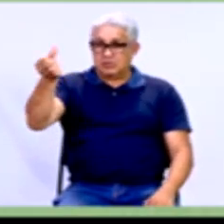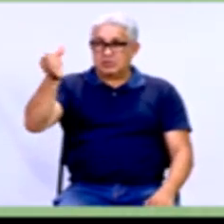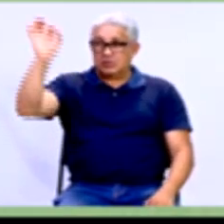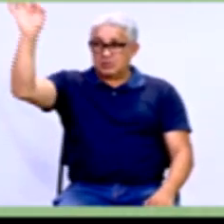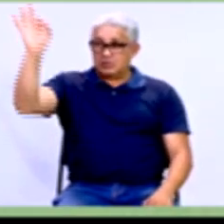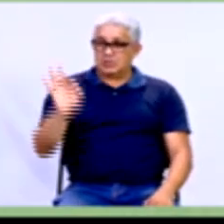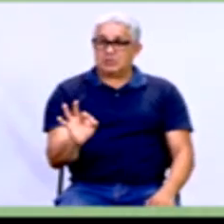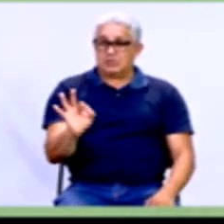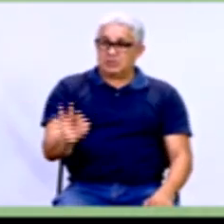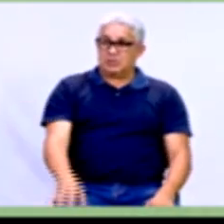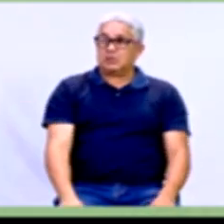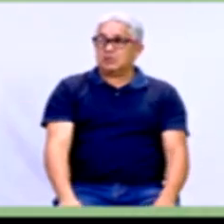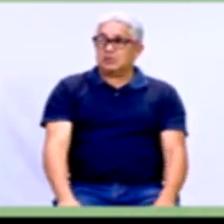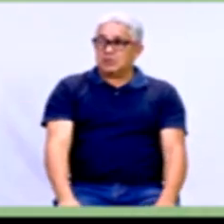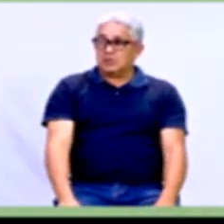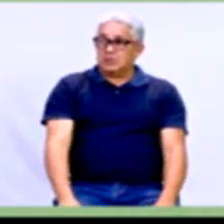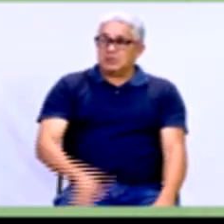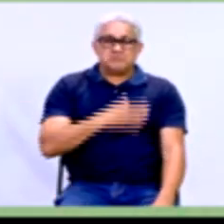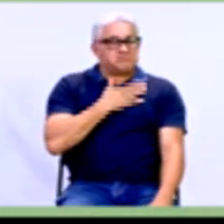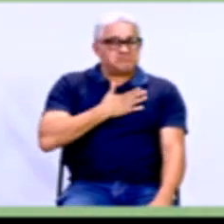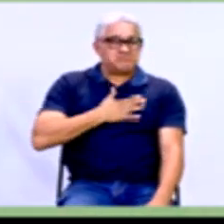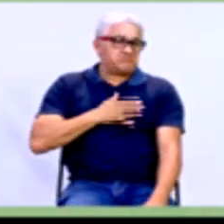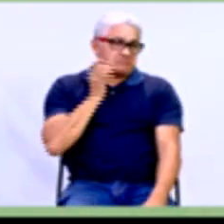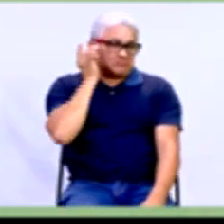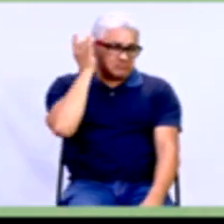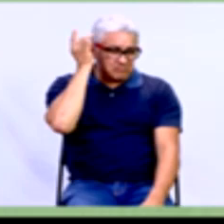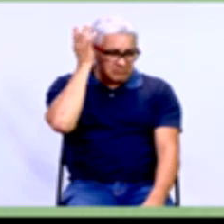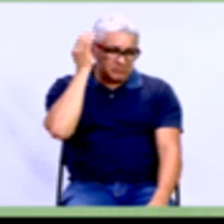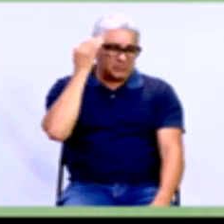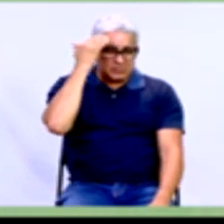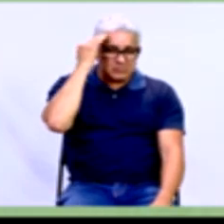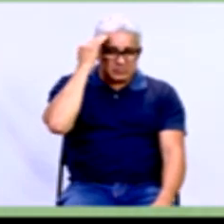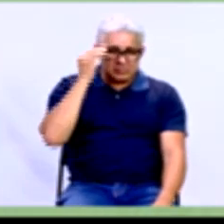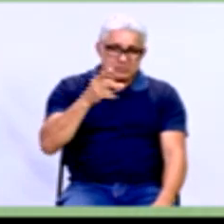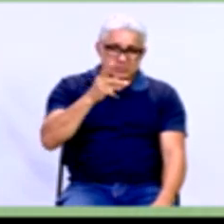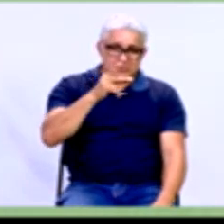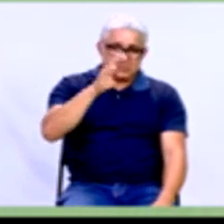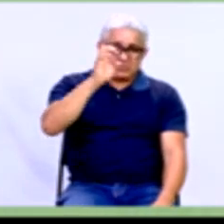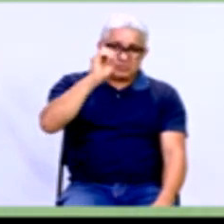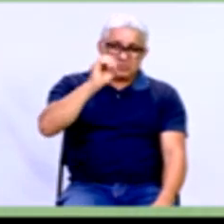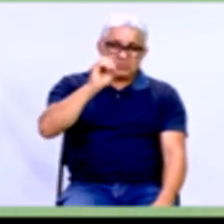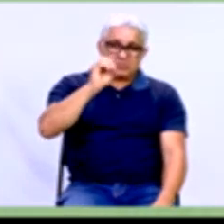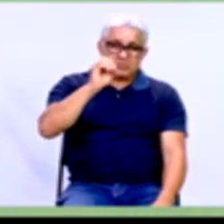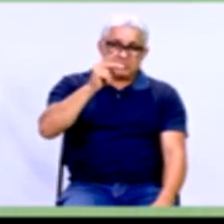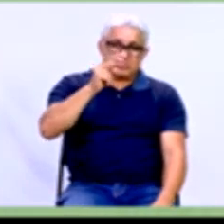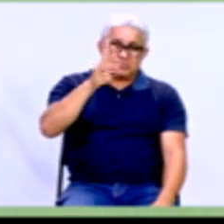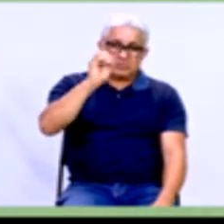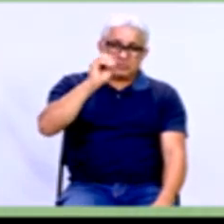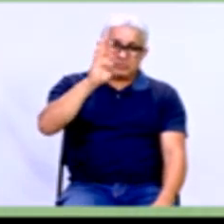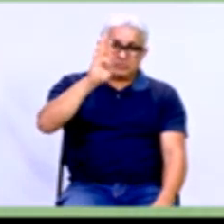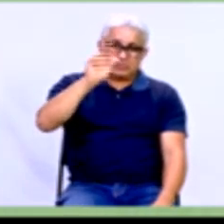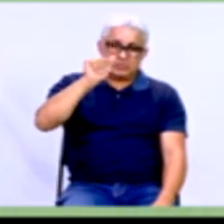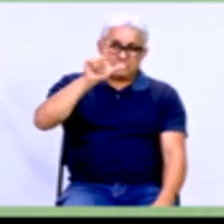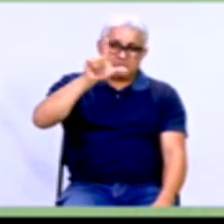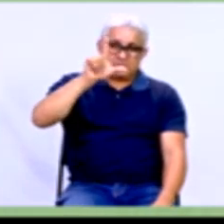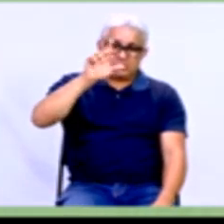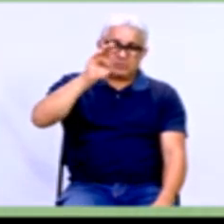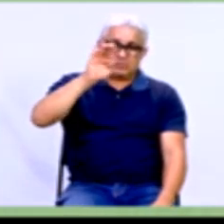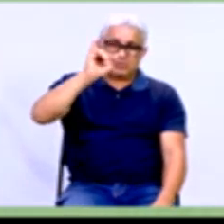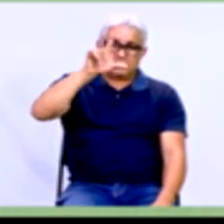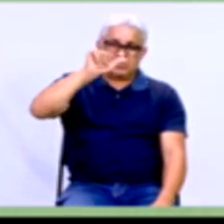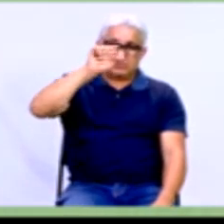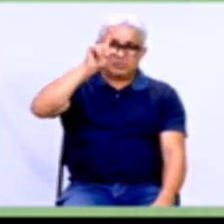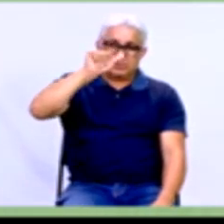41,6%. Então, fica bem tranquilo da gente entender aí quando a gente fala de probabilidade. Deixando claro que,